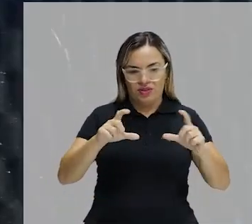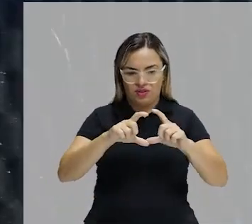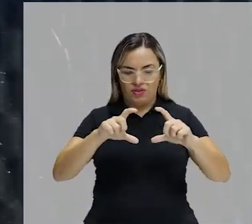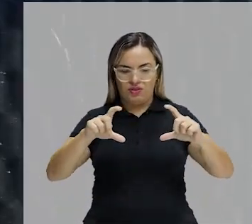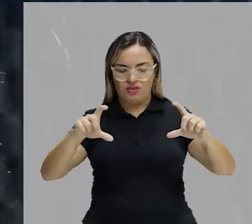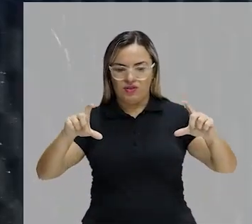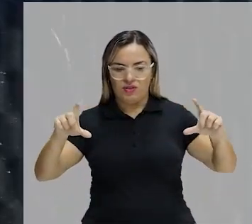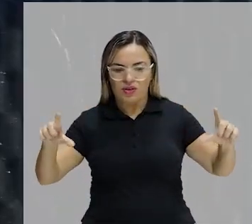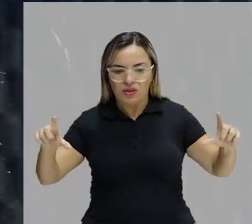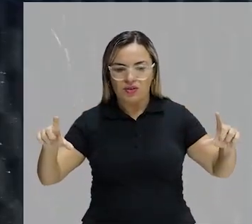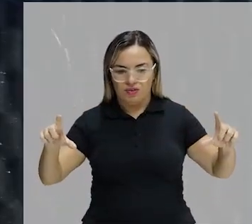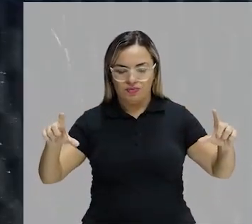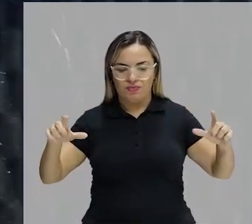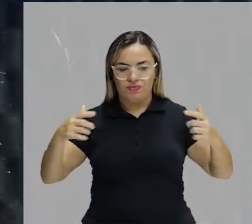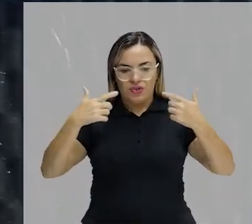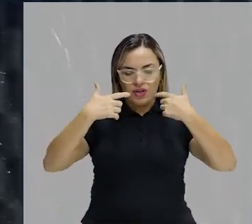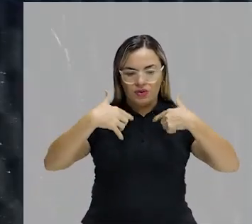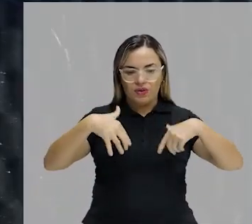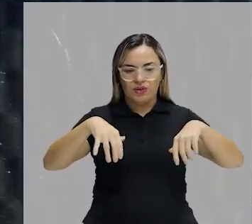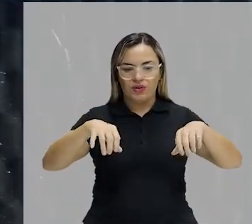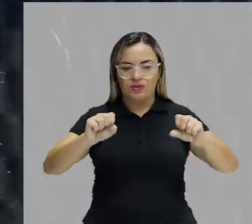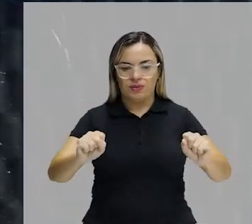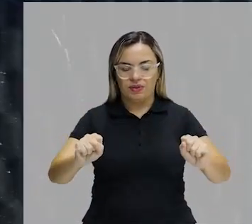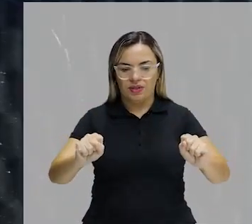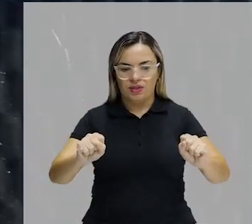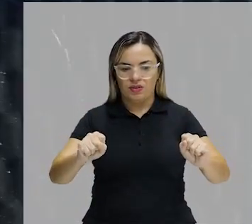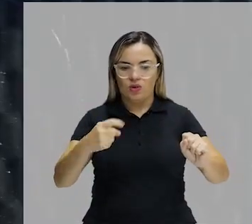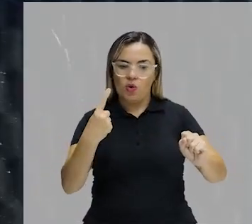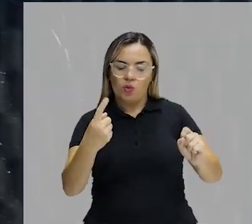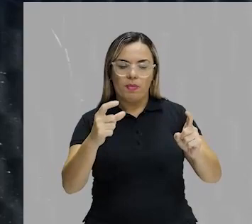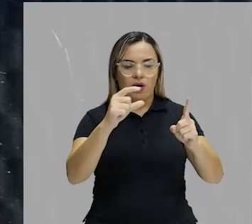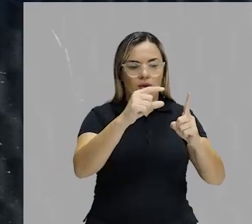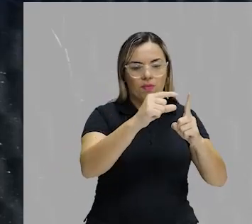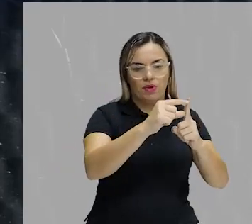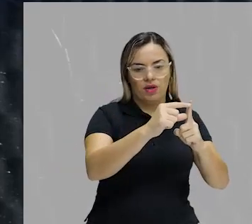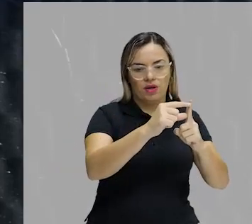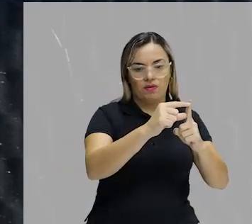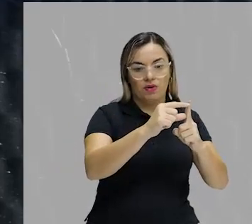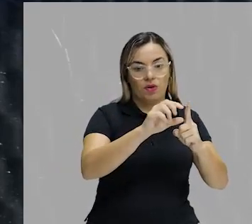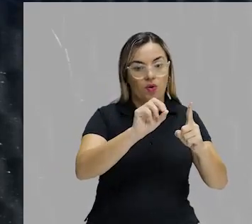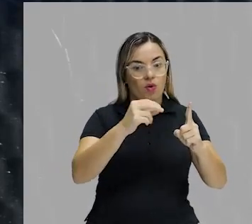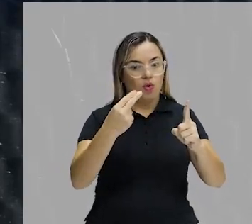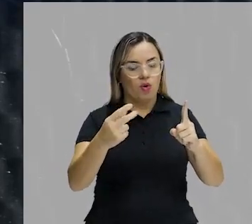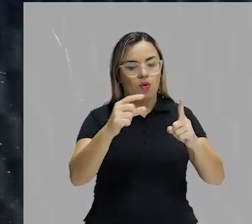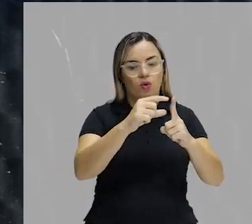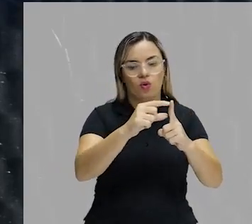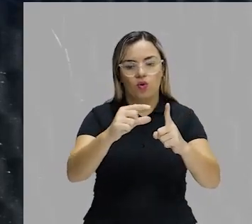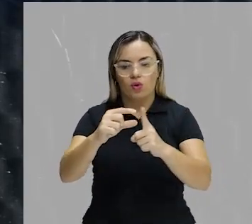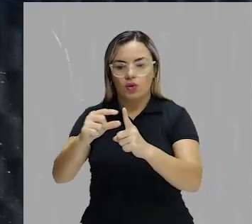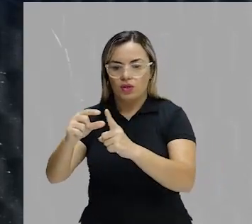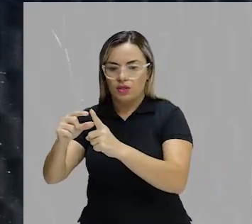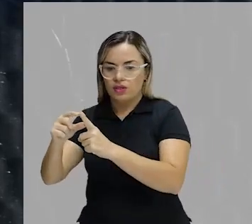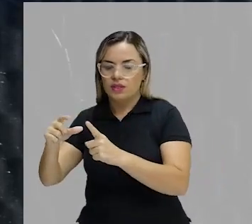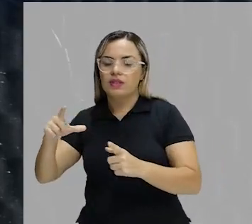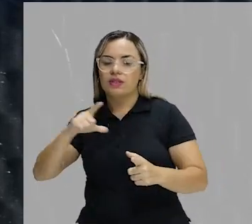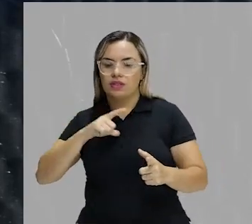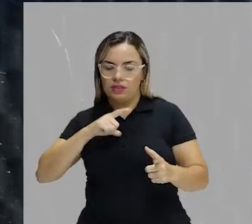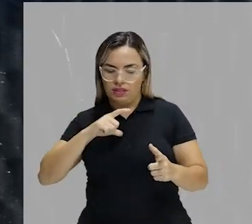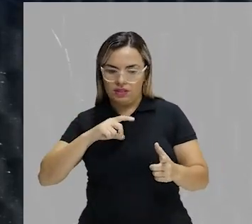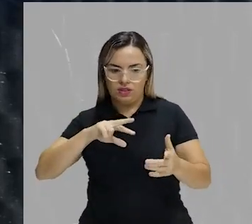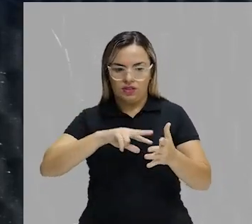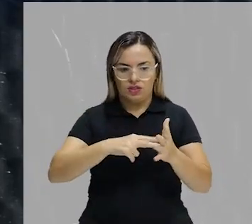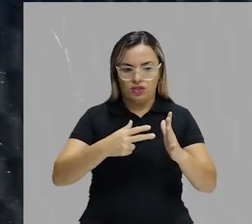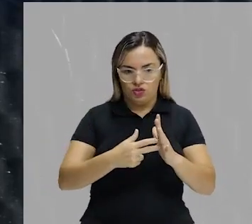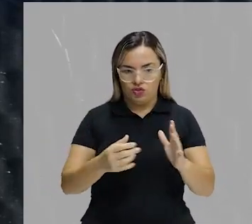um enunciado linguístico, com uma palavra ou um conjunto de palavras que possui sentido completo. Então, quando eu